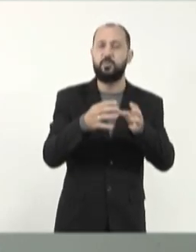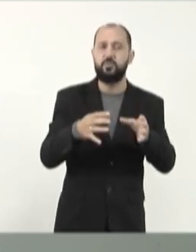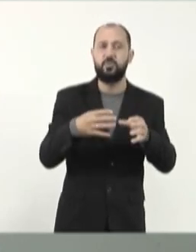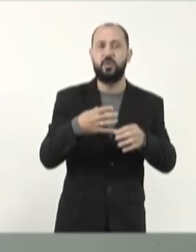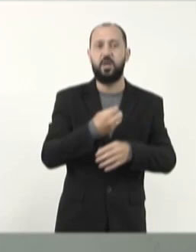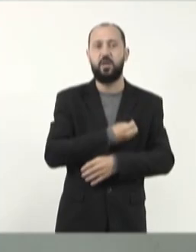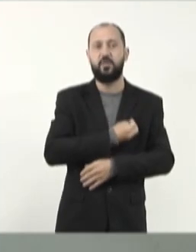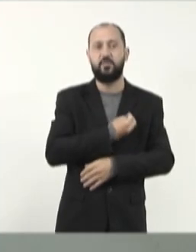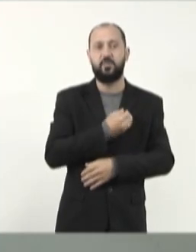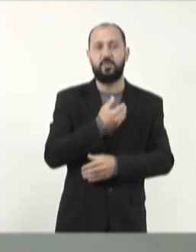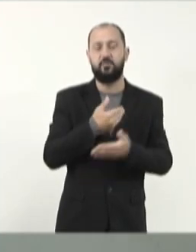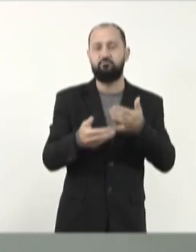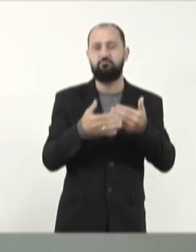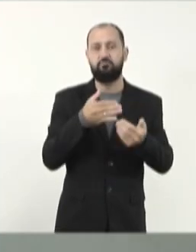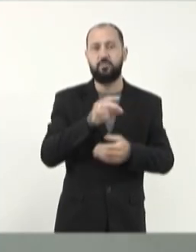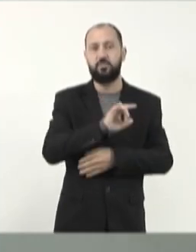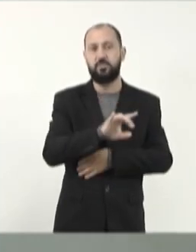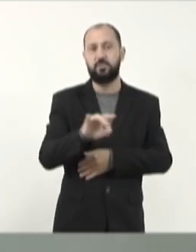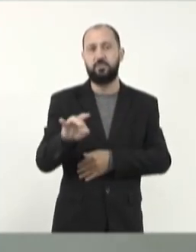né? É impossível